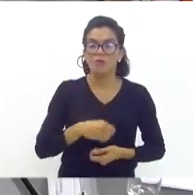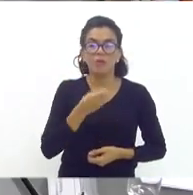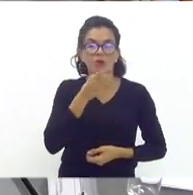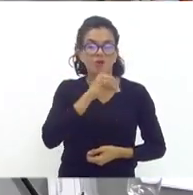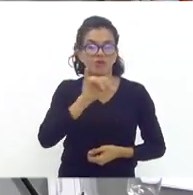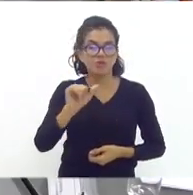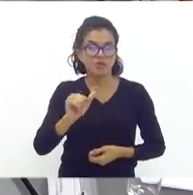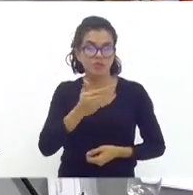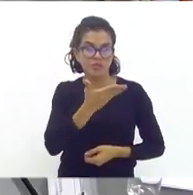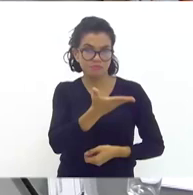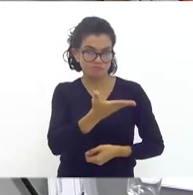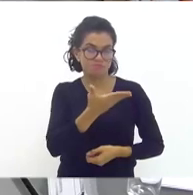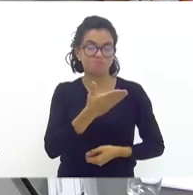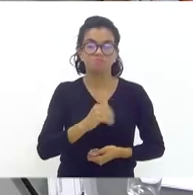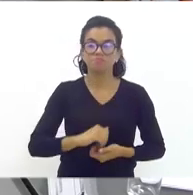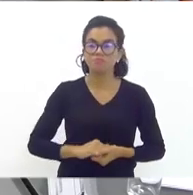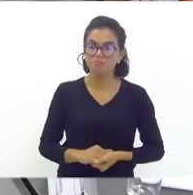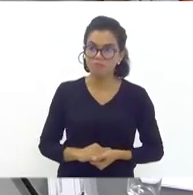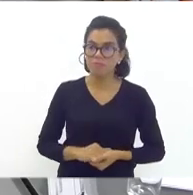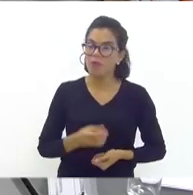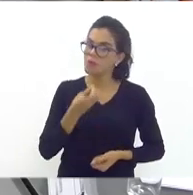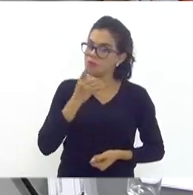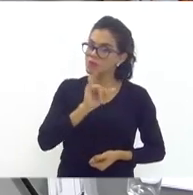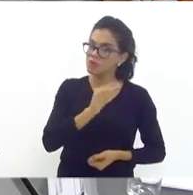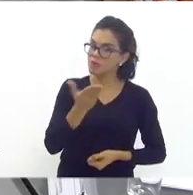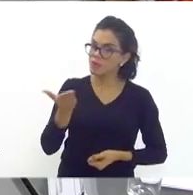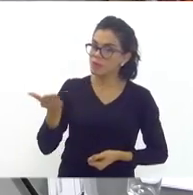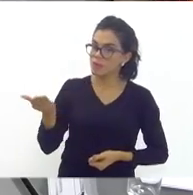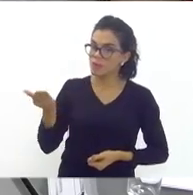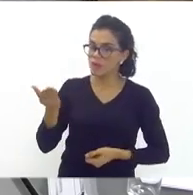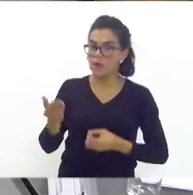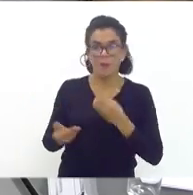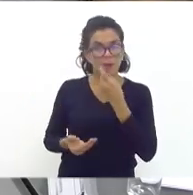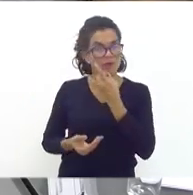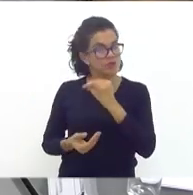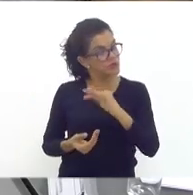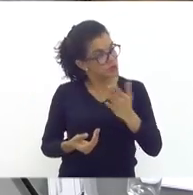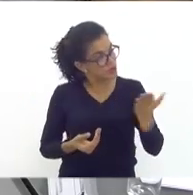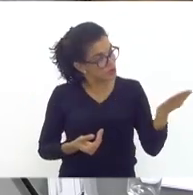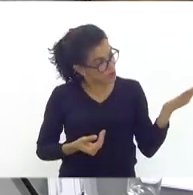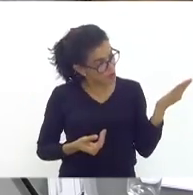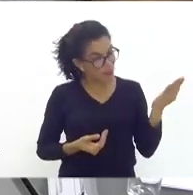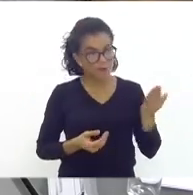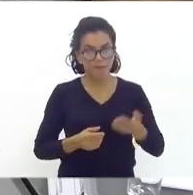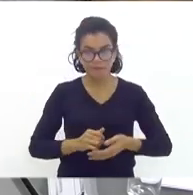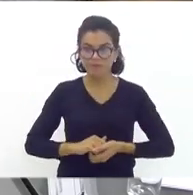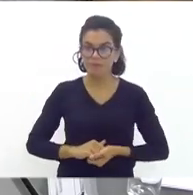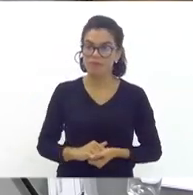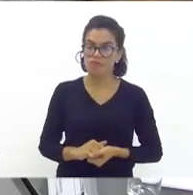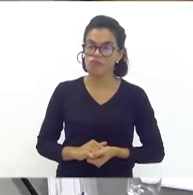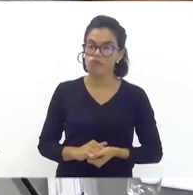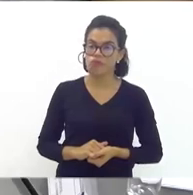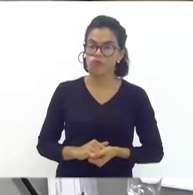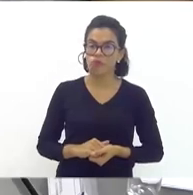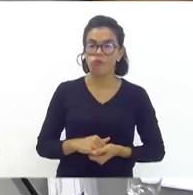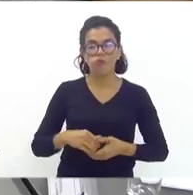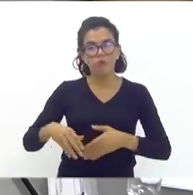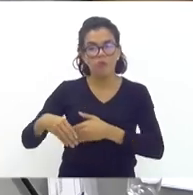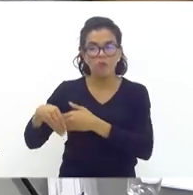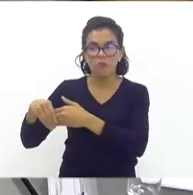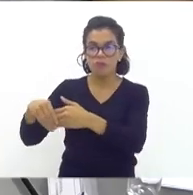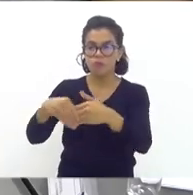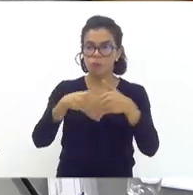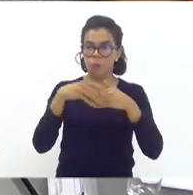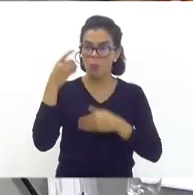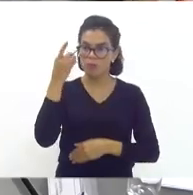Bom dia seu presidente Bom dia a todos que aqui estão em nome do Presidente Rodrigo Amorim cumprimento todos os